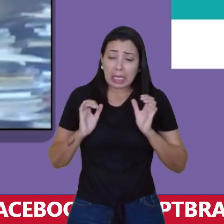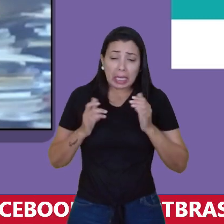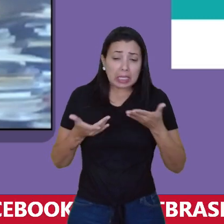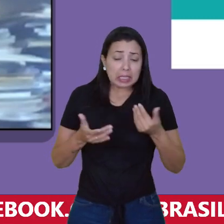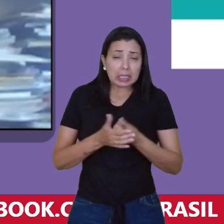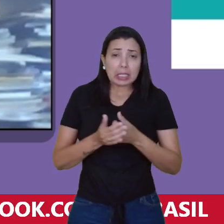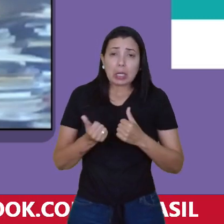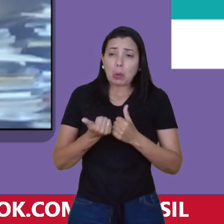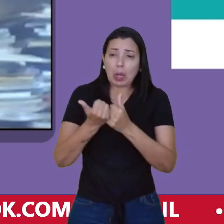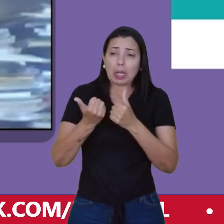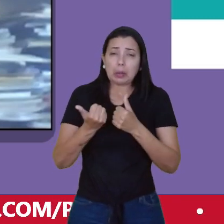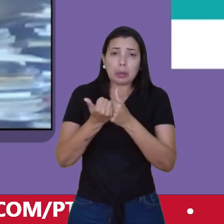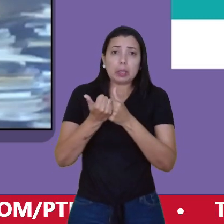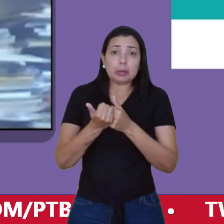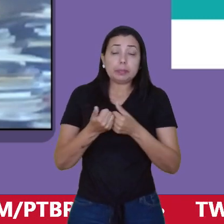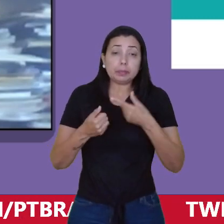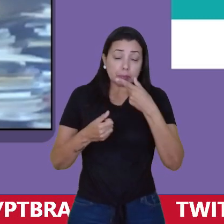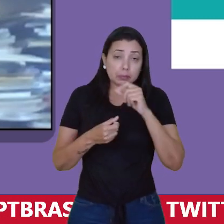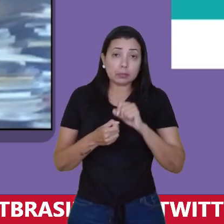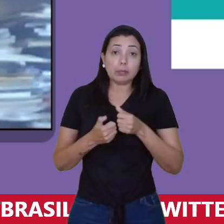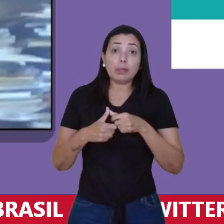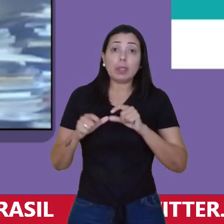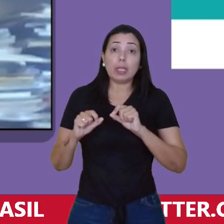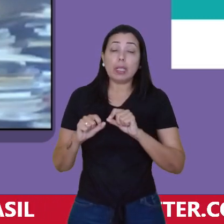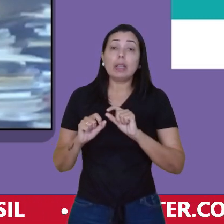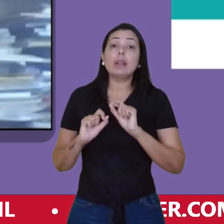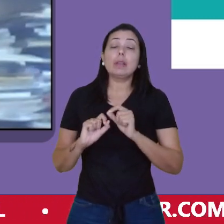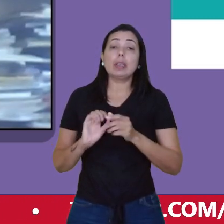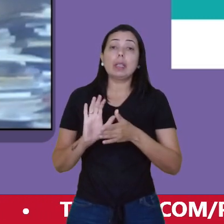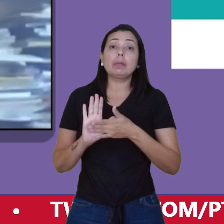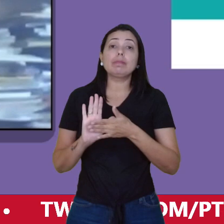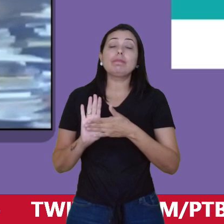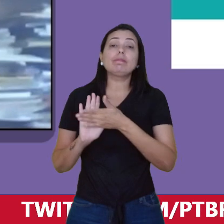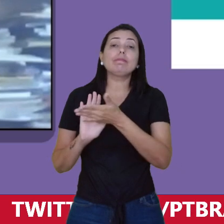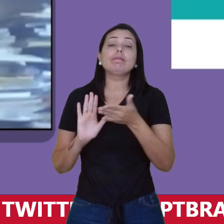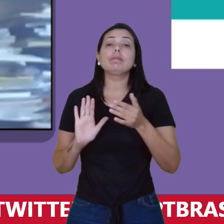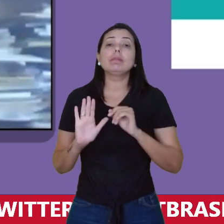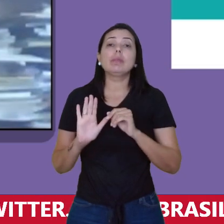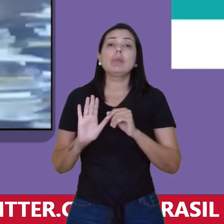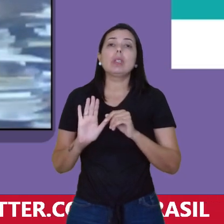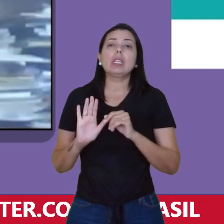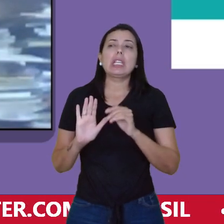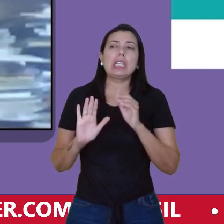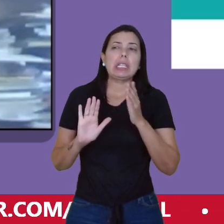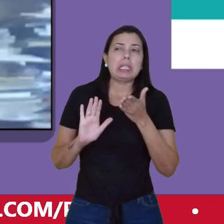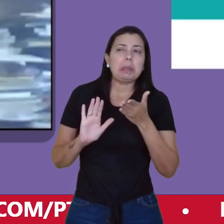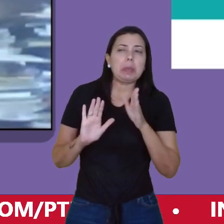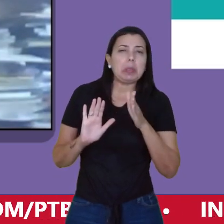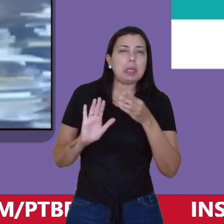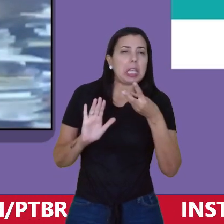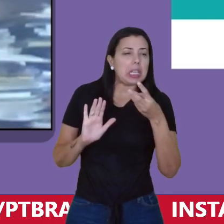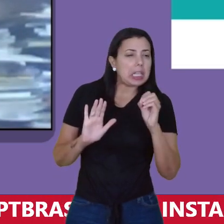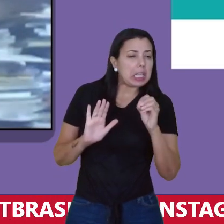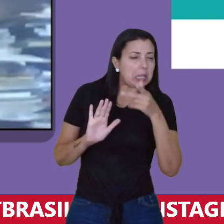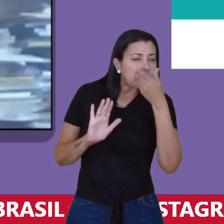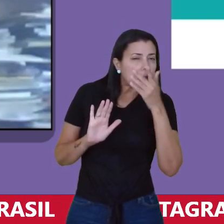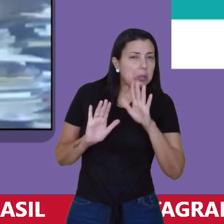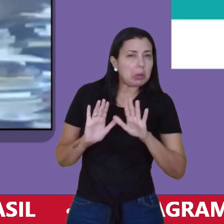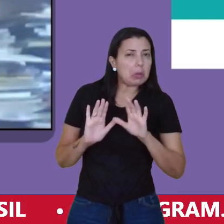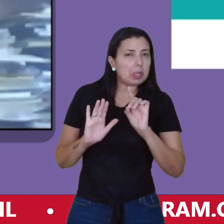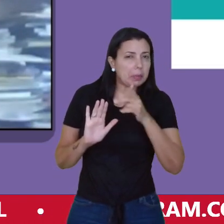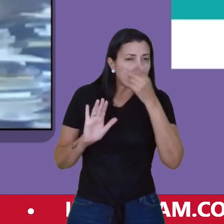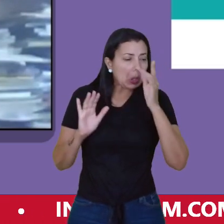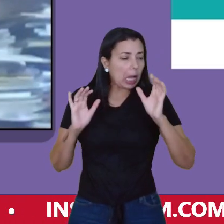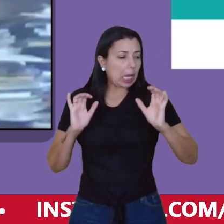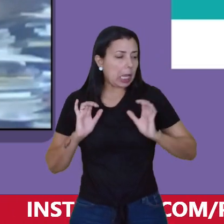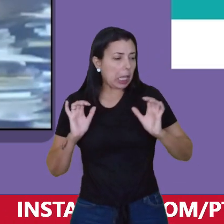sendo acumulada para ficar nas mãos de uma meia dúzia de grandes ricos,